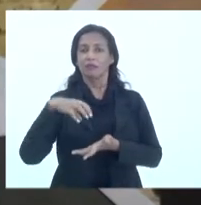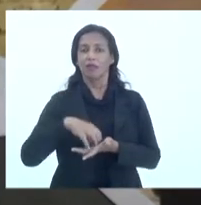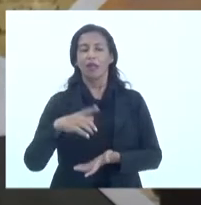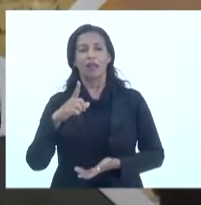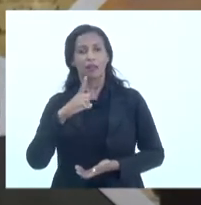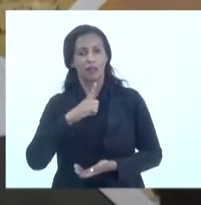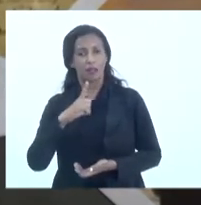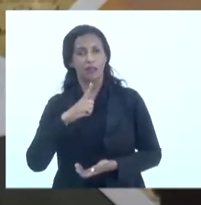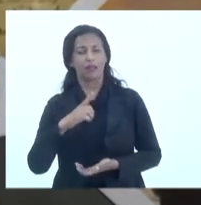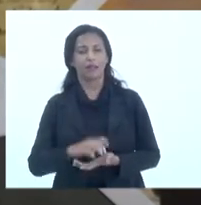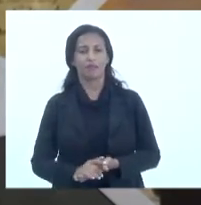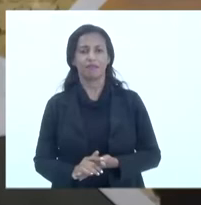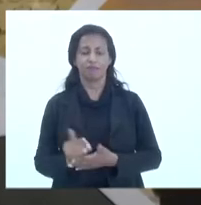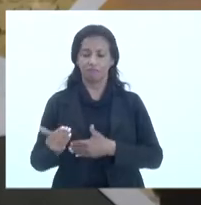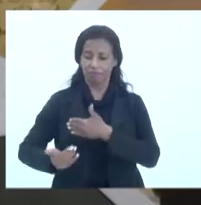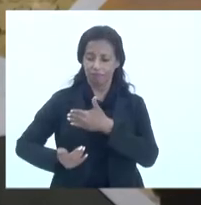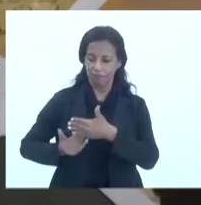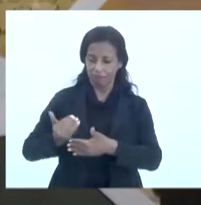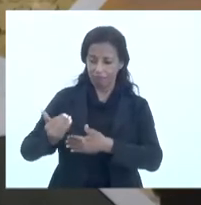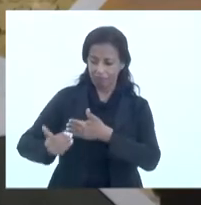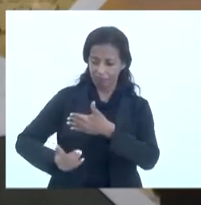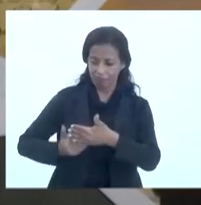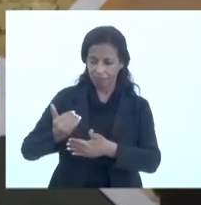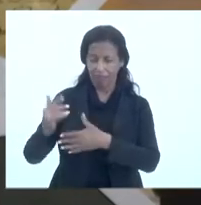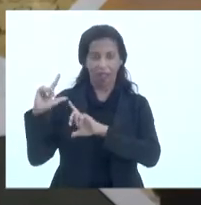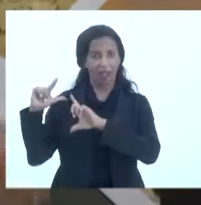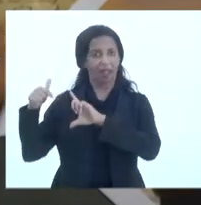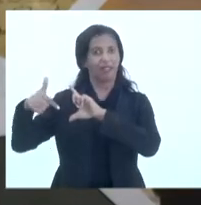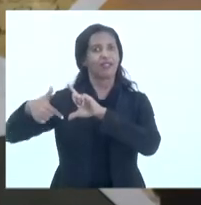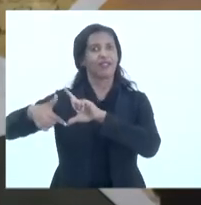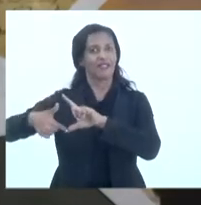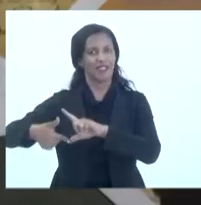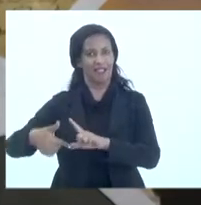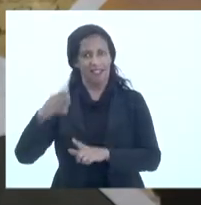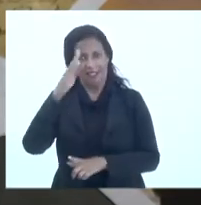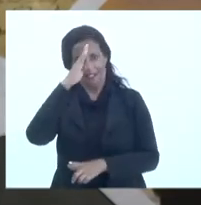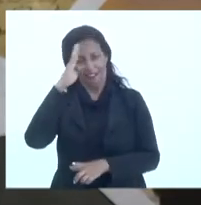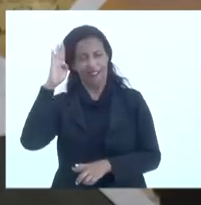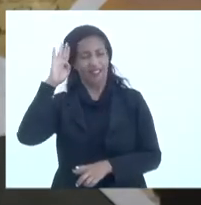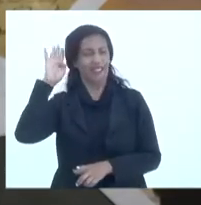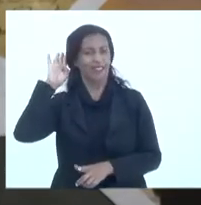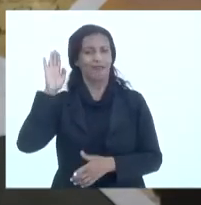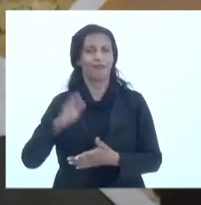tem, seguindo a tradição acadêmica, 3